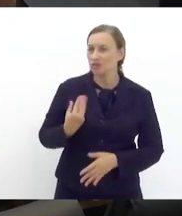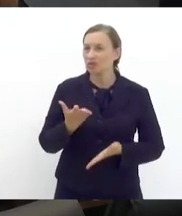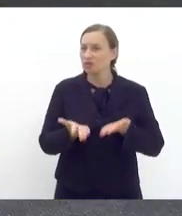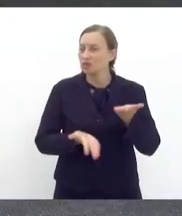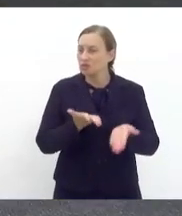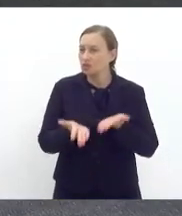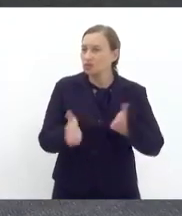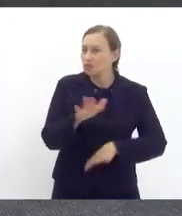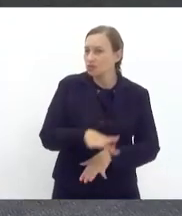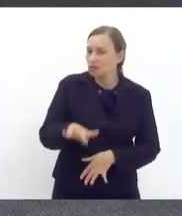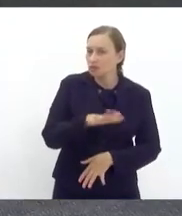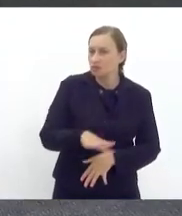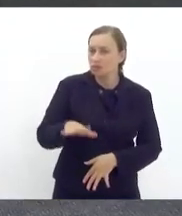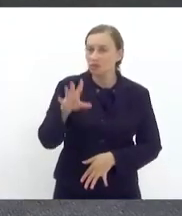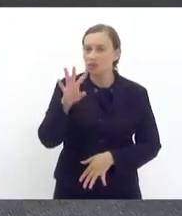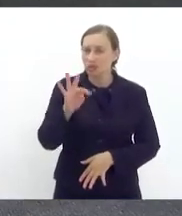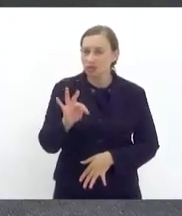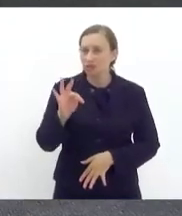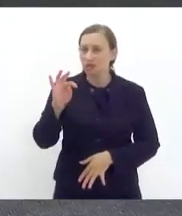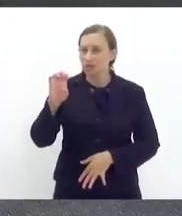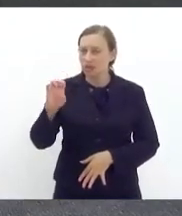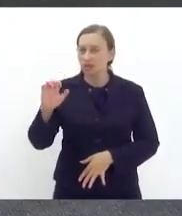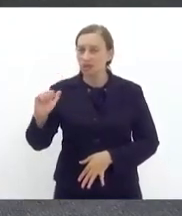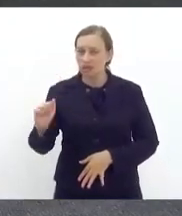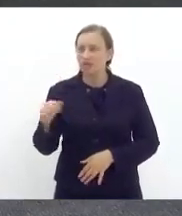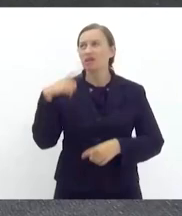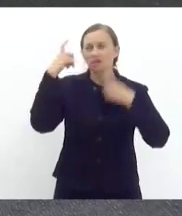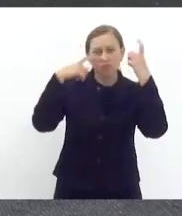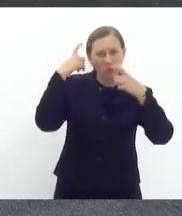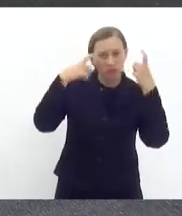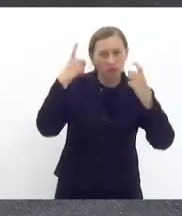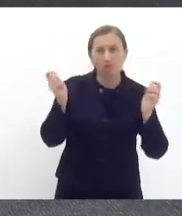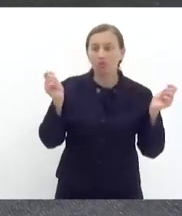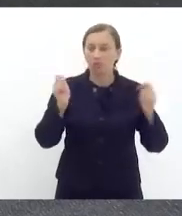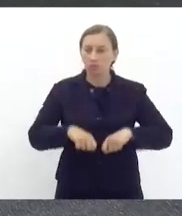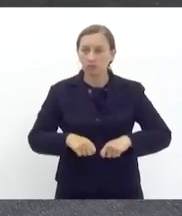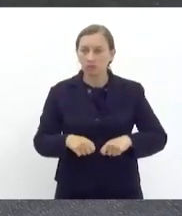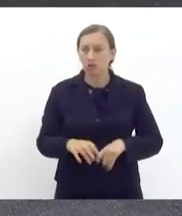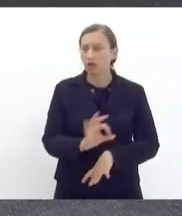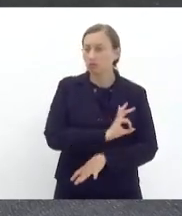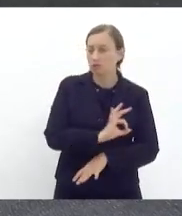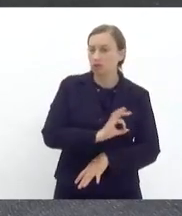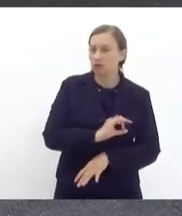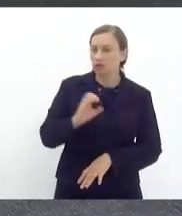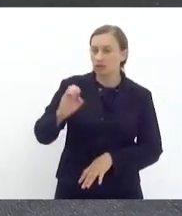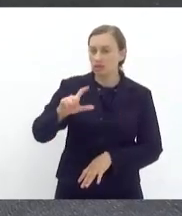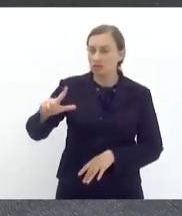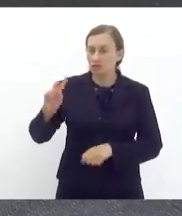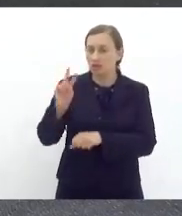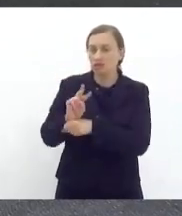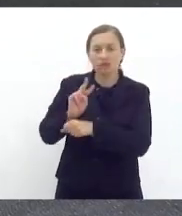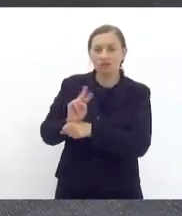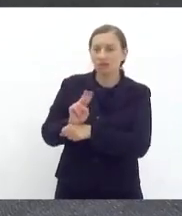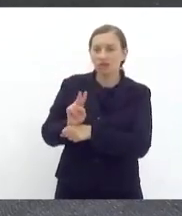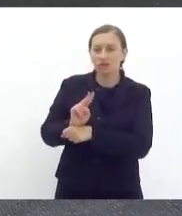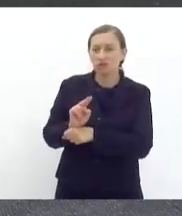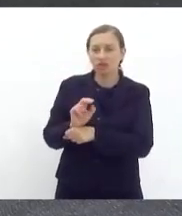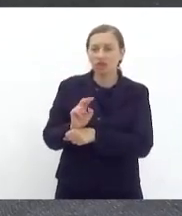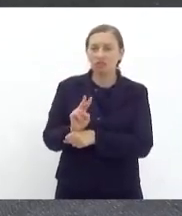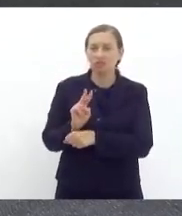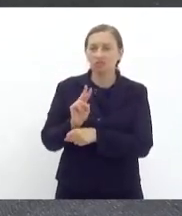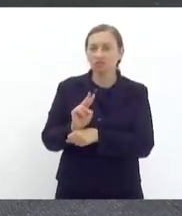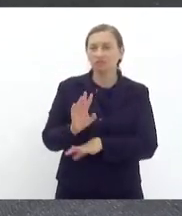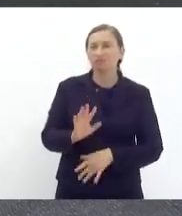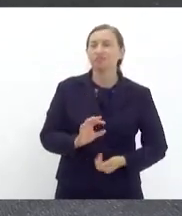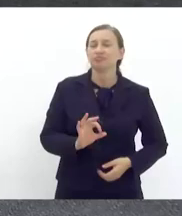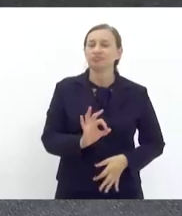de uma criança com teia vai ter que se preocupar com a possibilidade da polícia civil investigar a rede social de uma criança com autismo